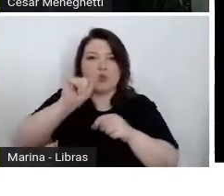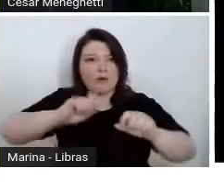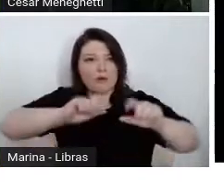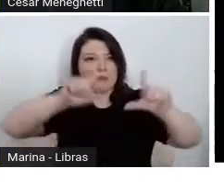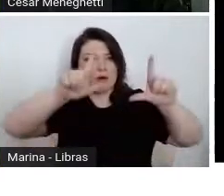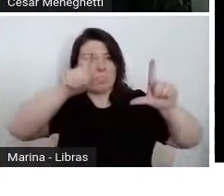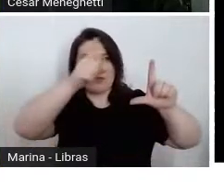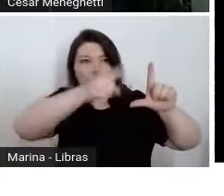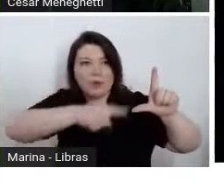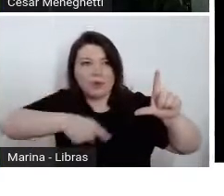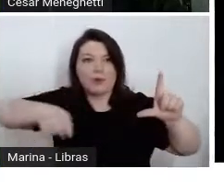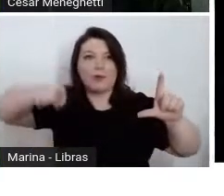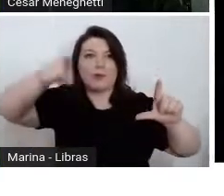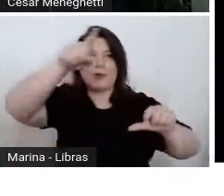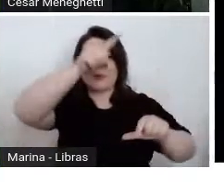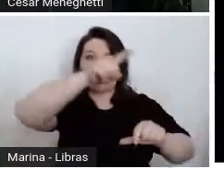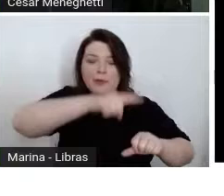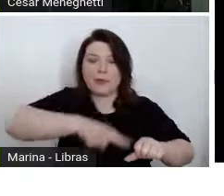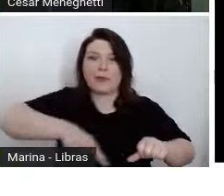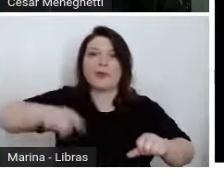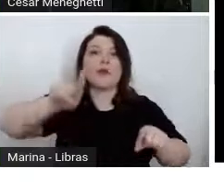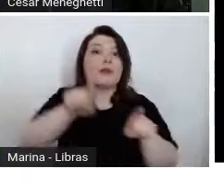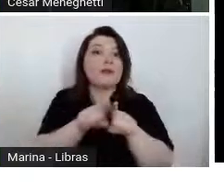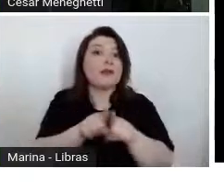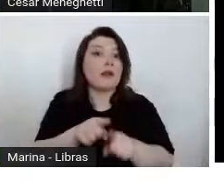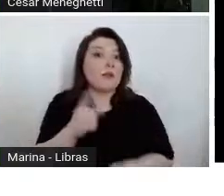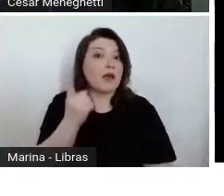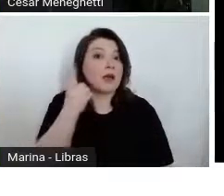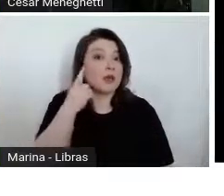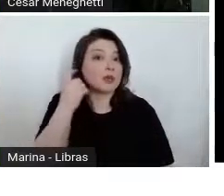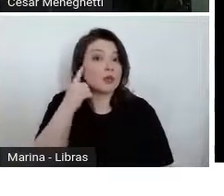e um som que é para Sim, todas, né? Um contínuo. som